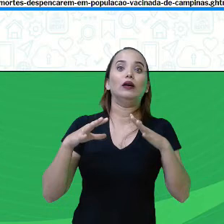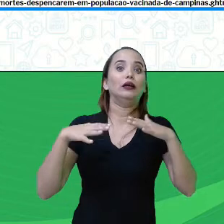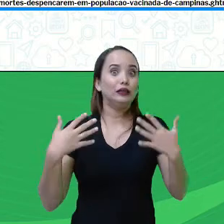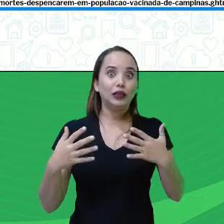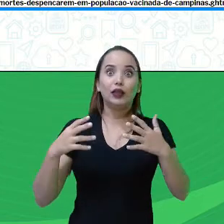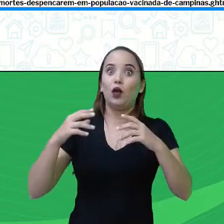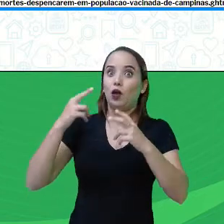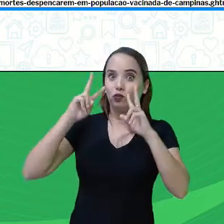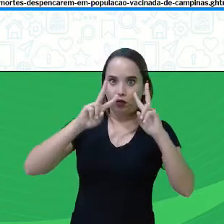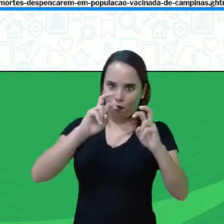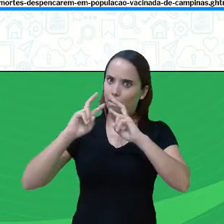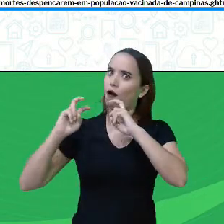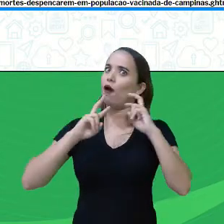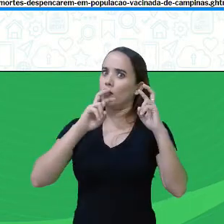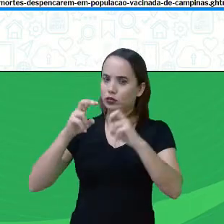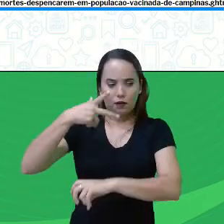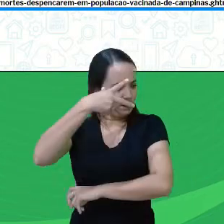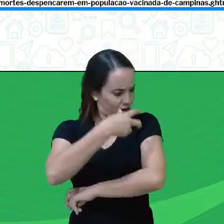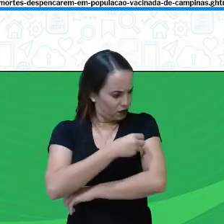em dados.